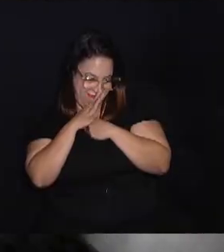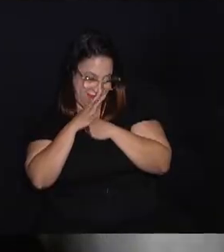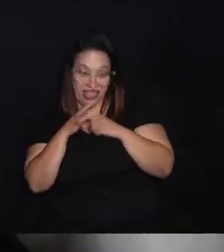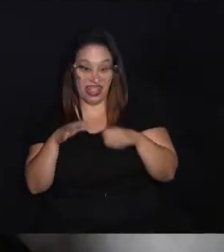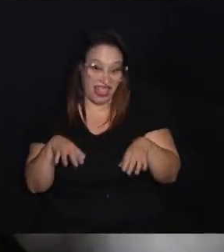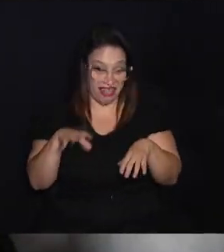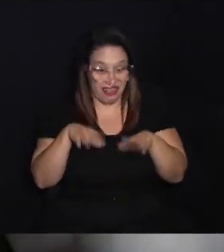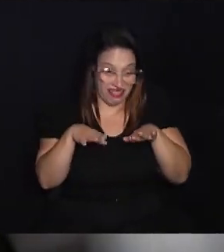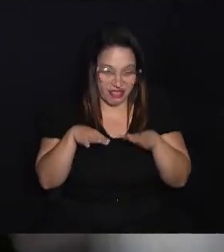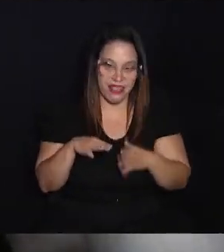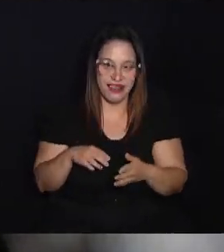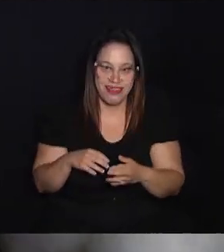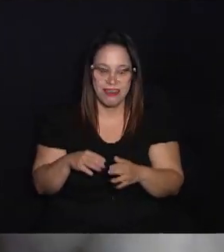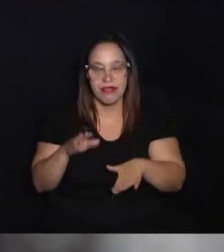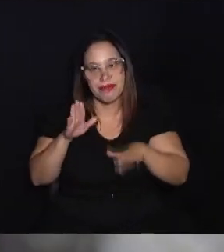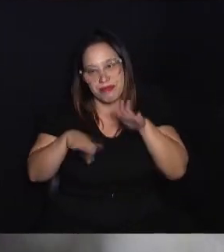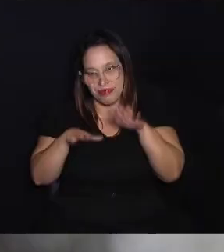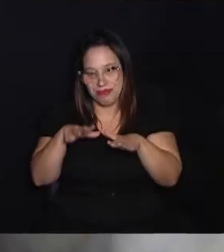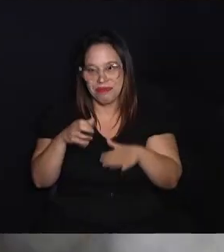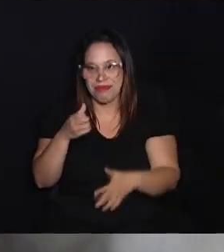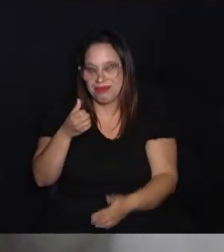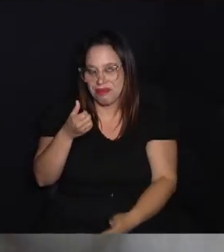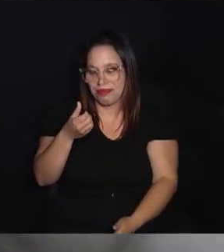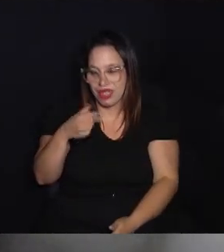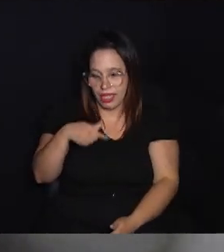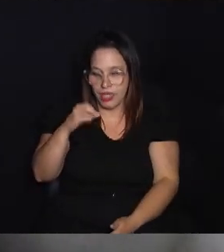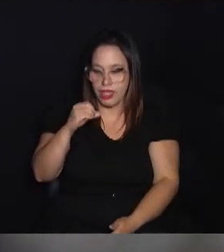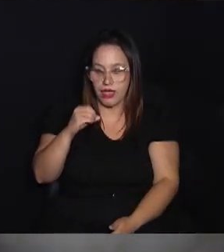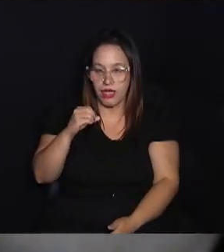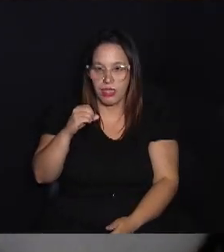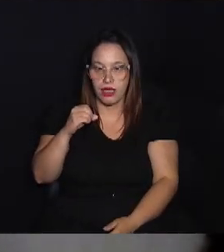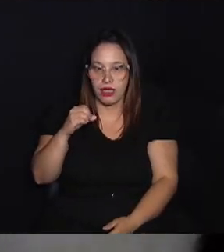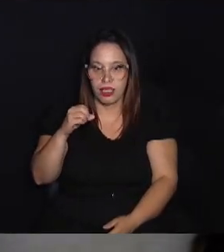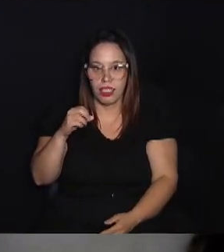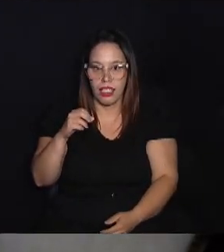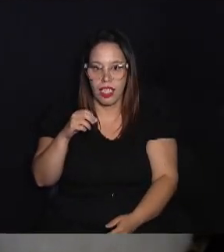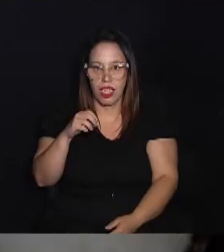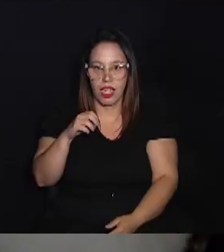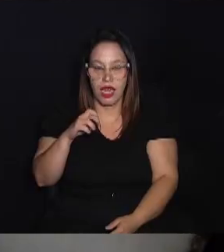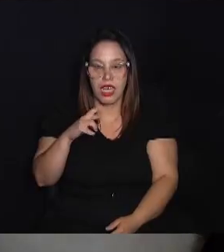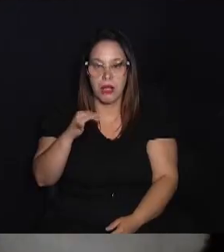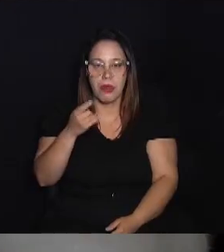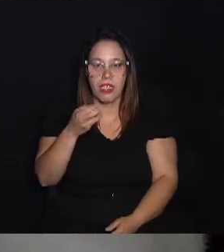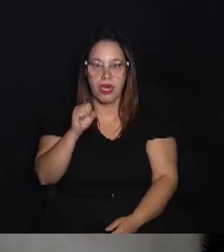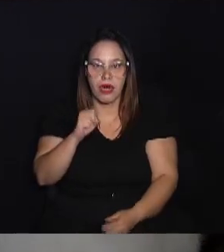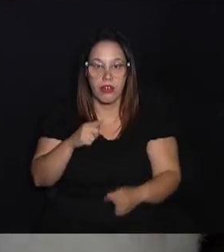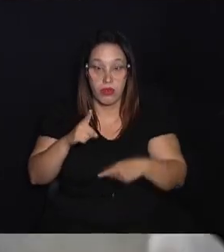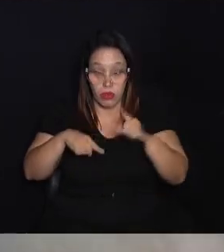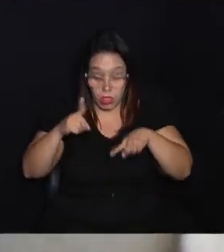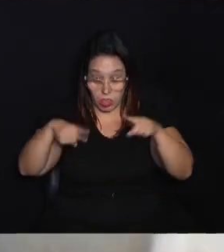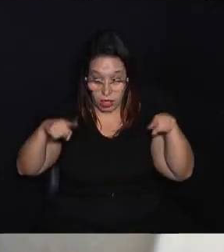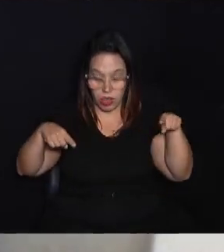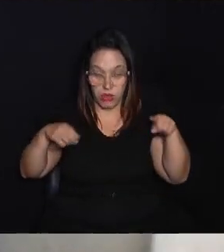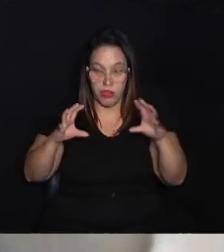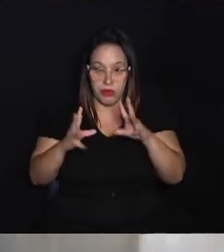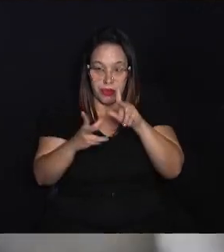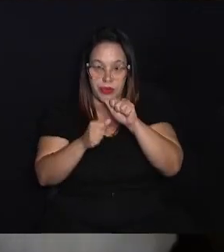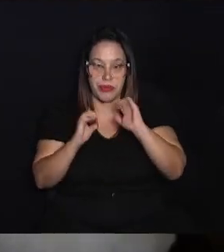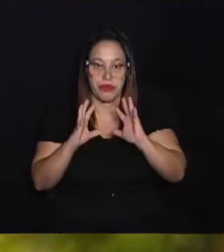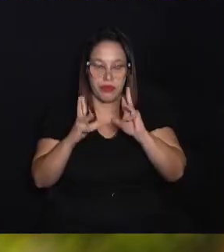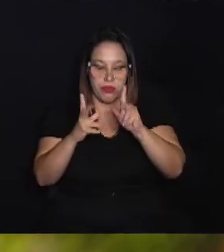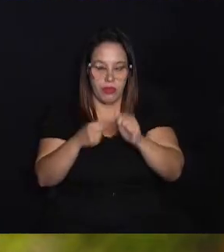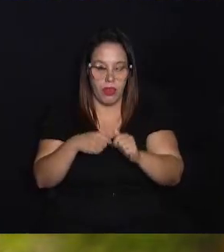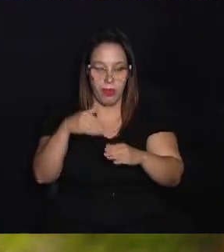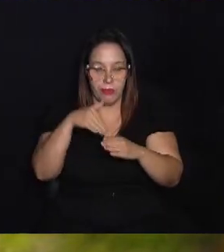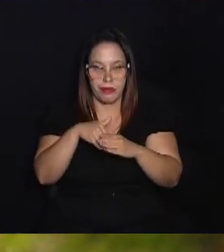explosivos. Existem aproximadamente 70 raças de coelhos e mais de 150 variações no mundo. Dentro de toda essa